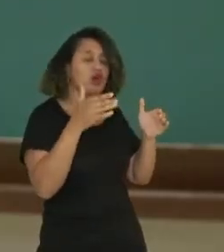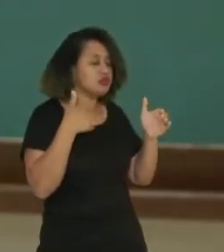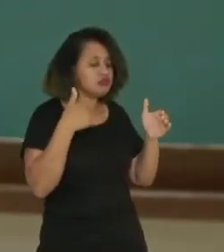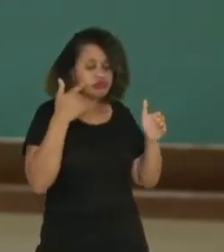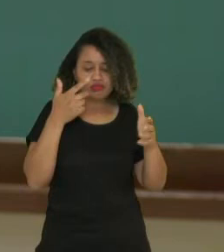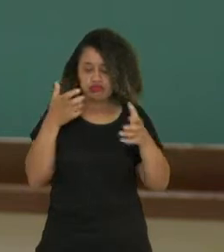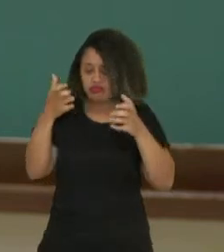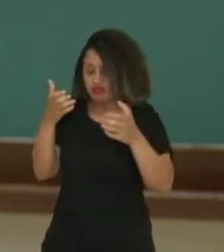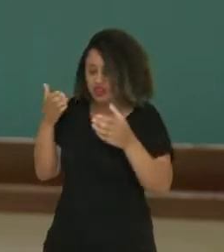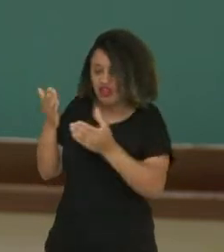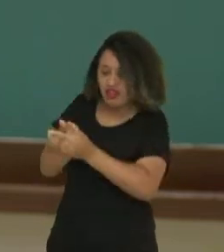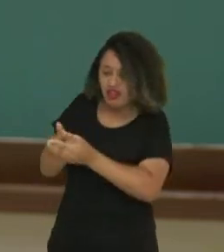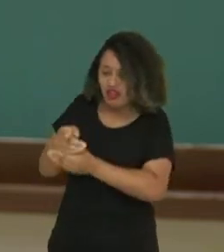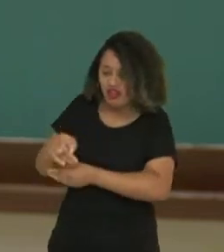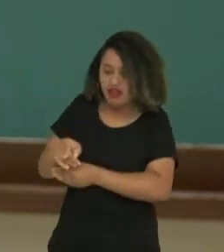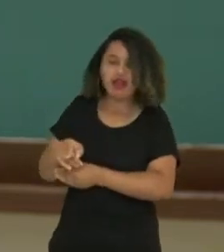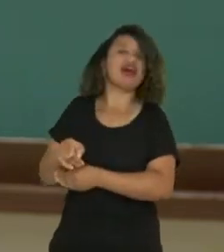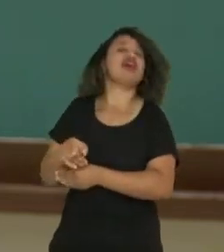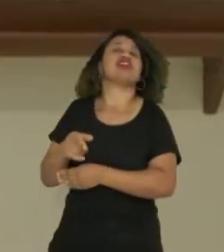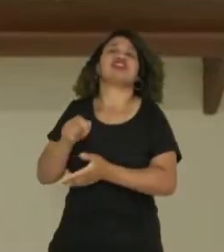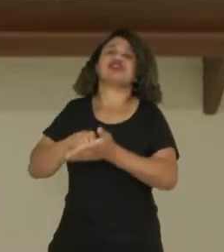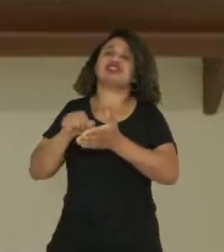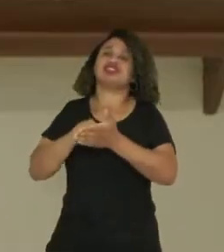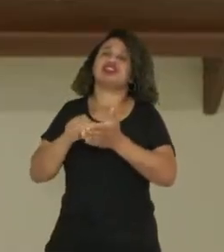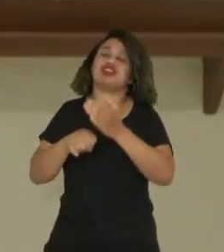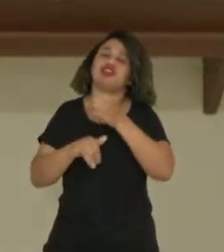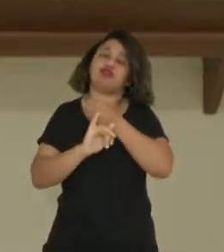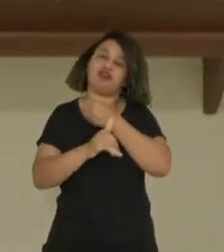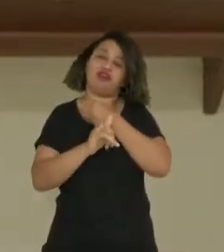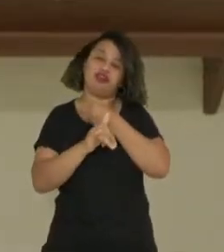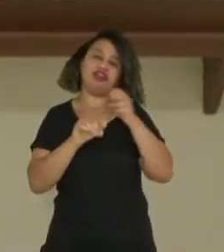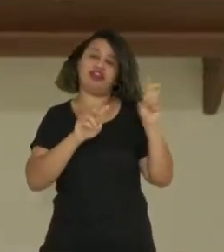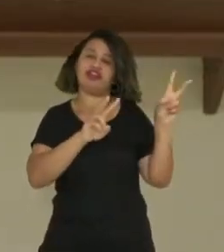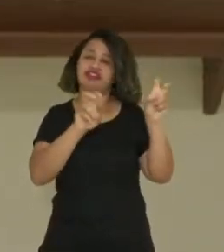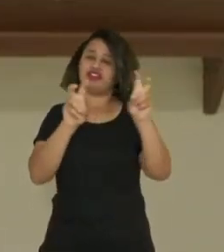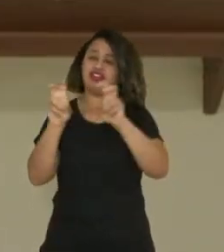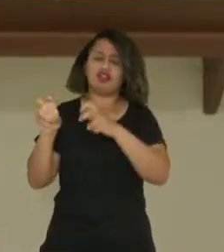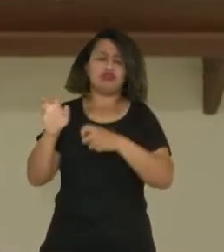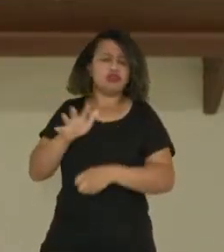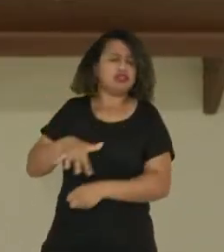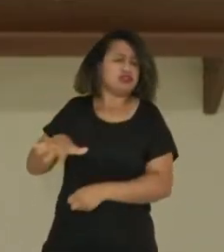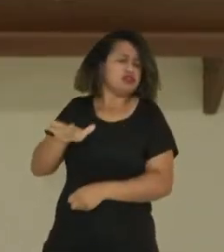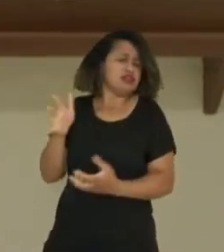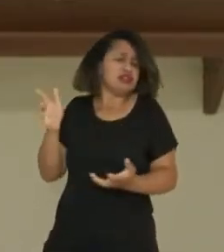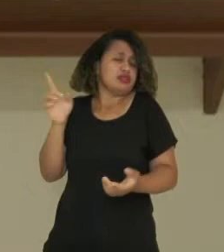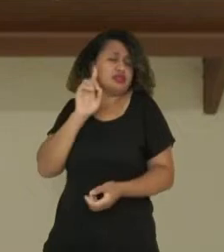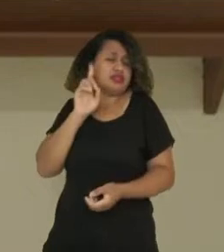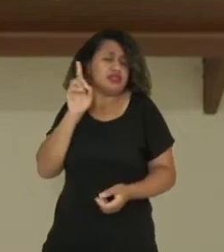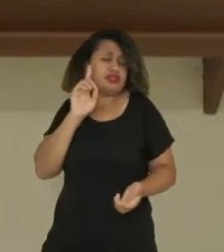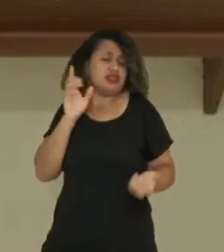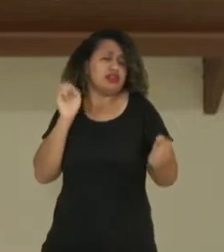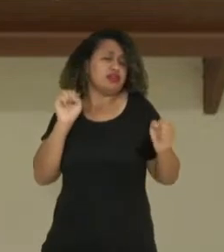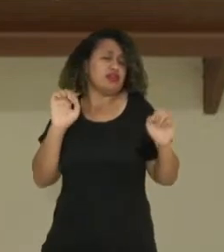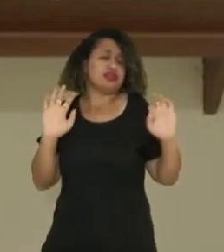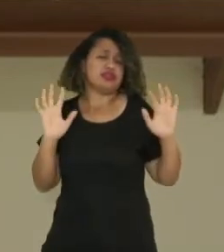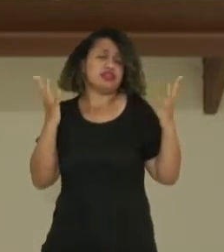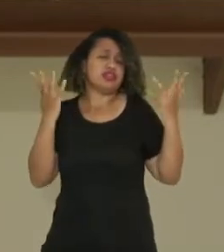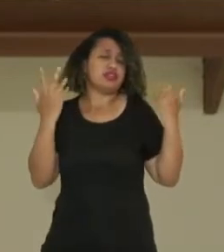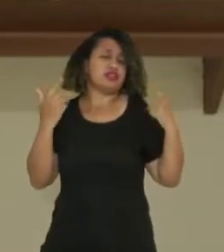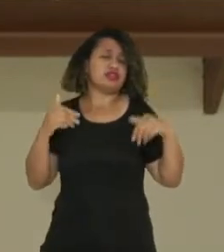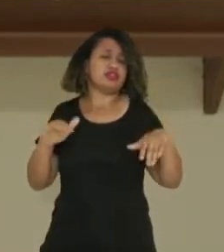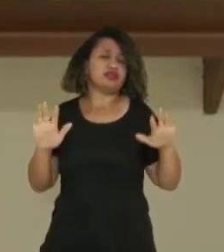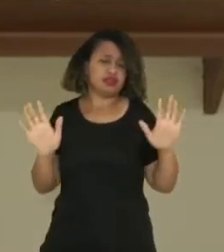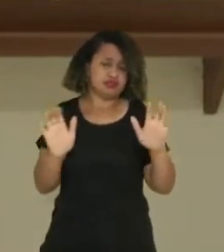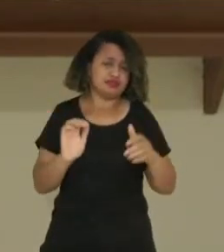chão, eu vou fazer uma crônica sobre isso. E eles se motivam por fatos do cotidiano.